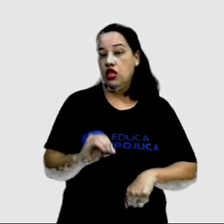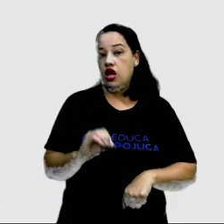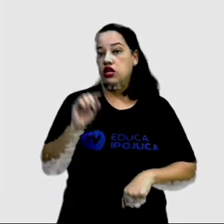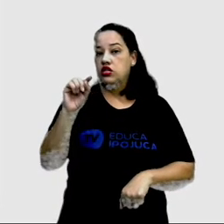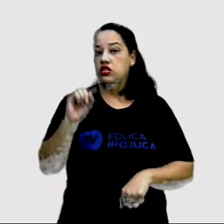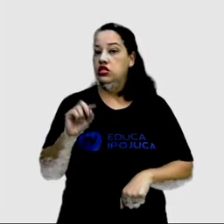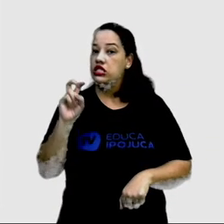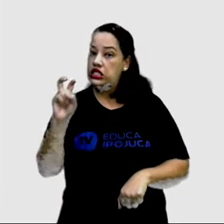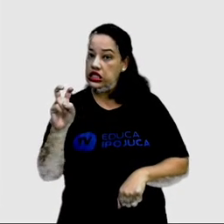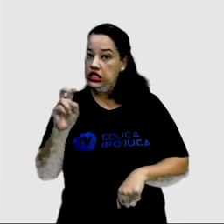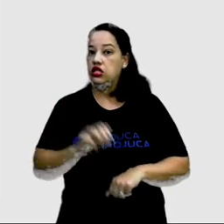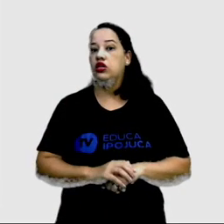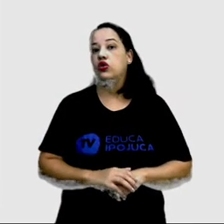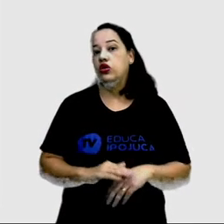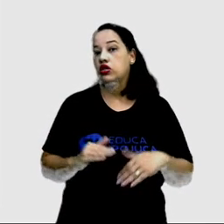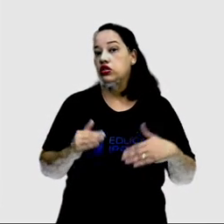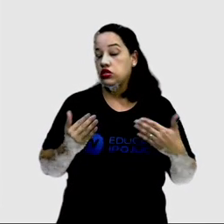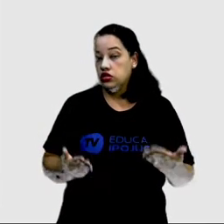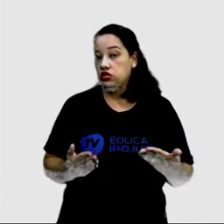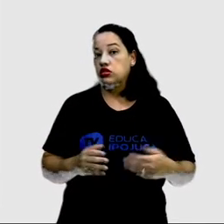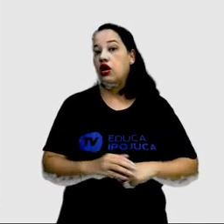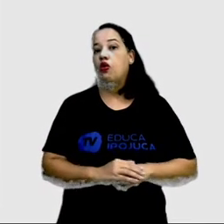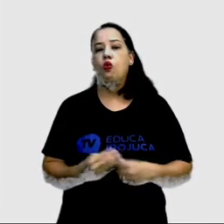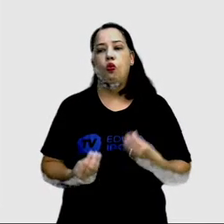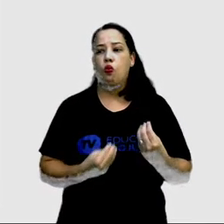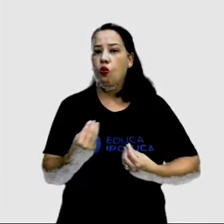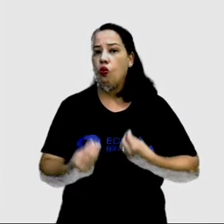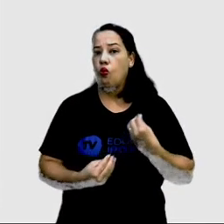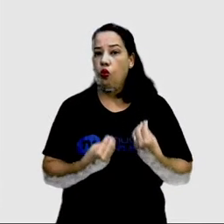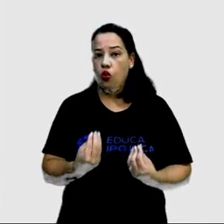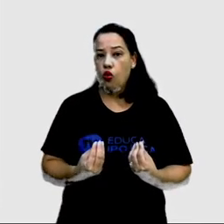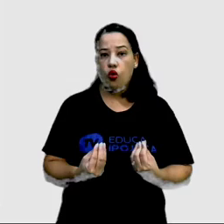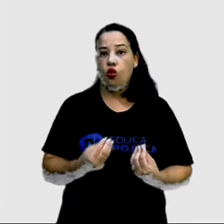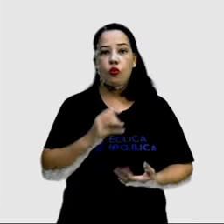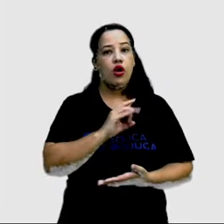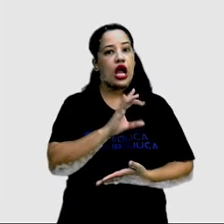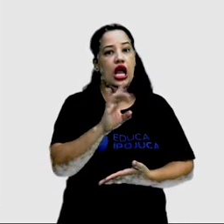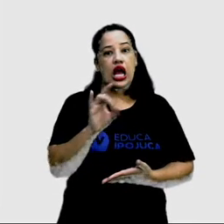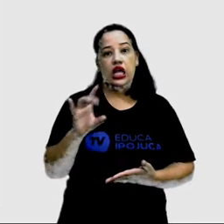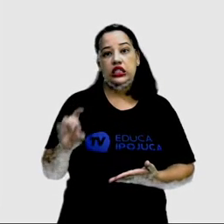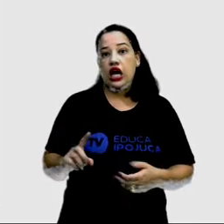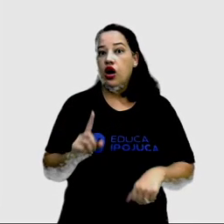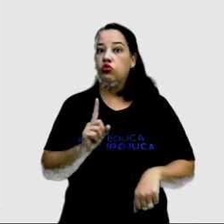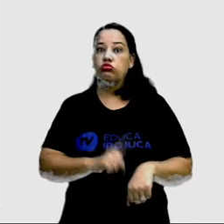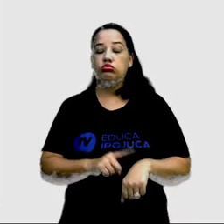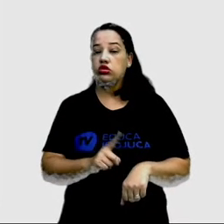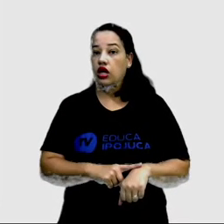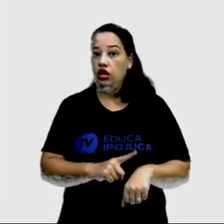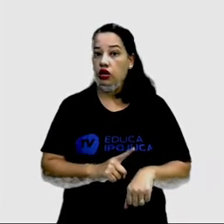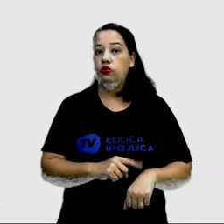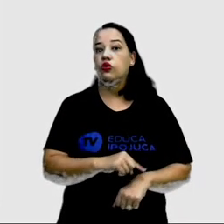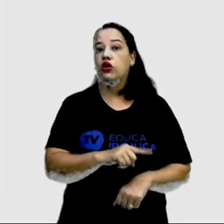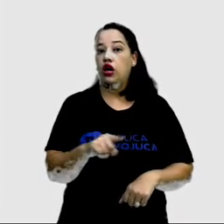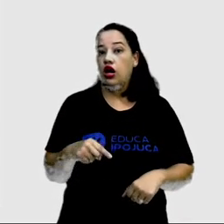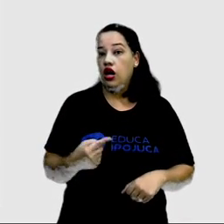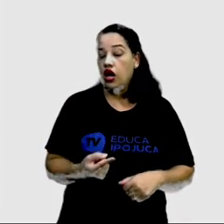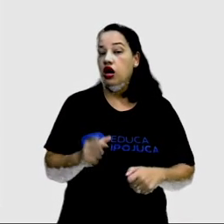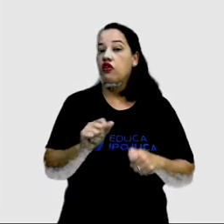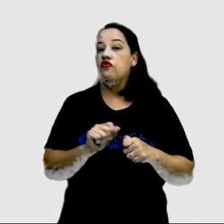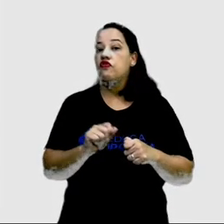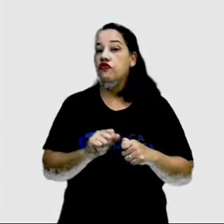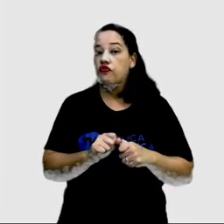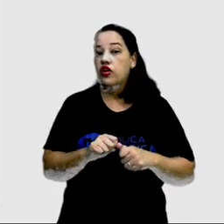durou 5 minutos, como foi o desempenho em cada configuração de tempo aqui que Júnior fez